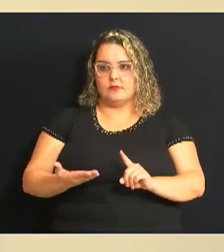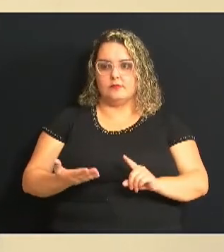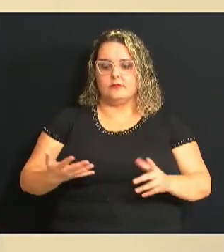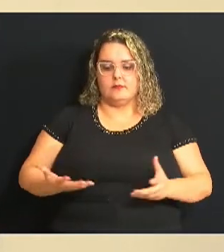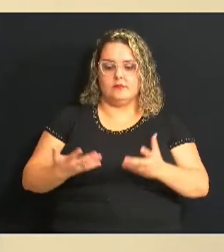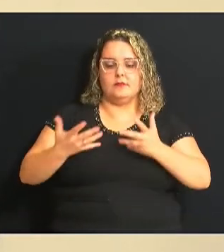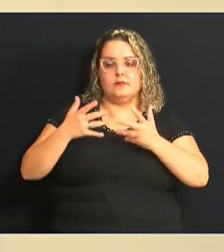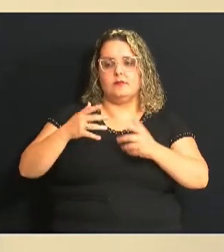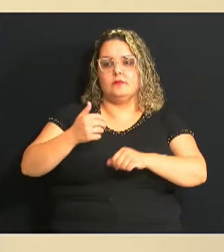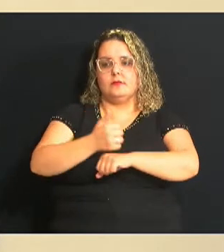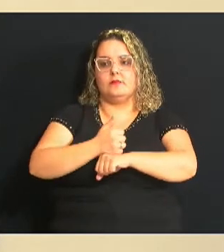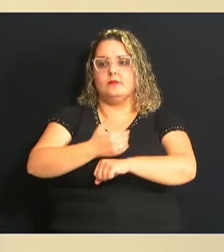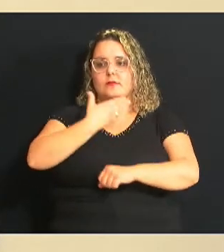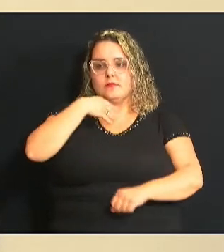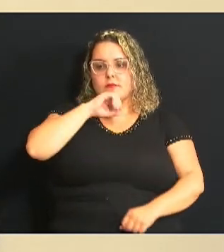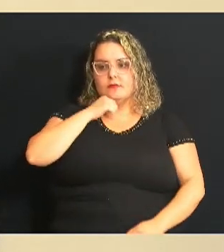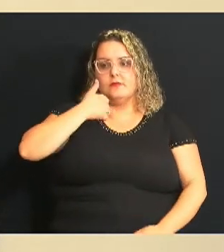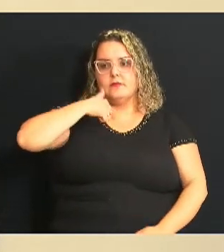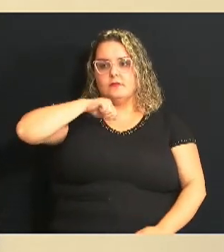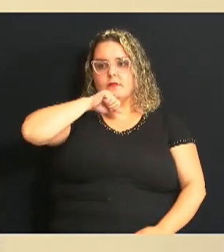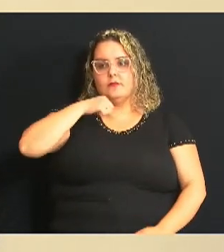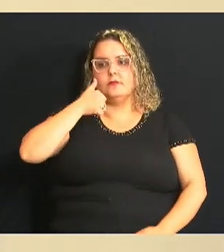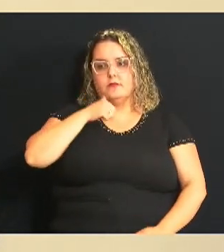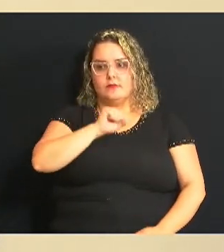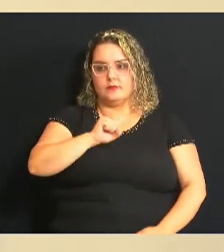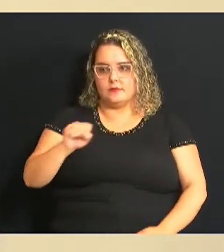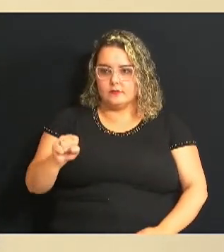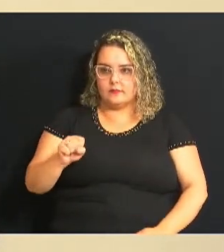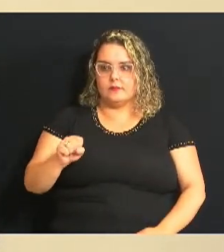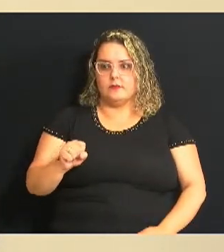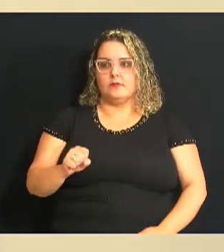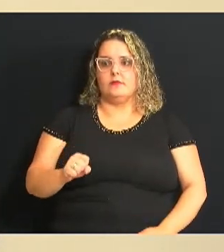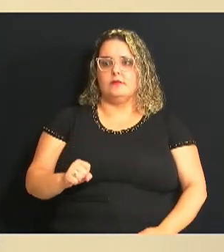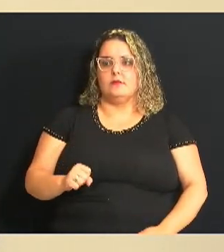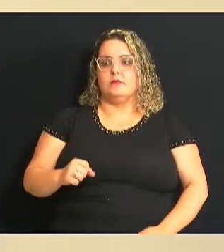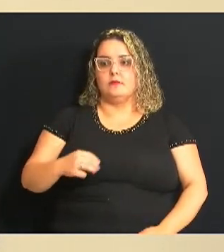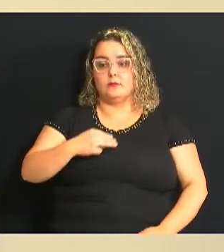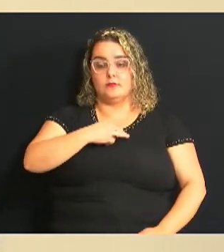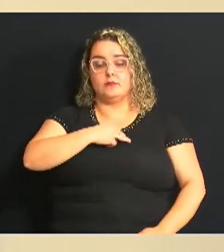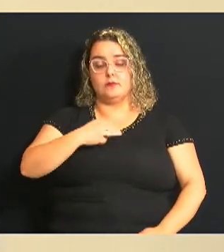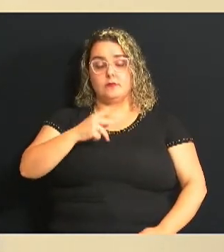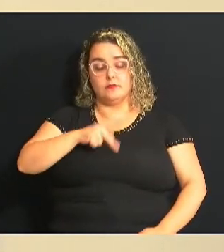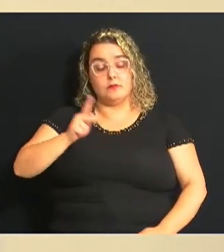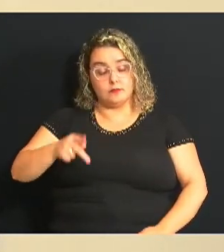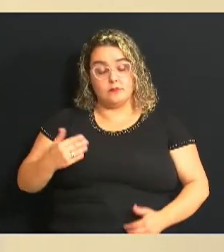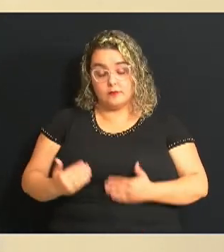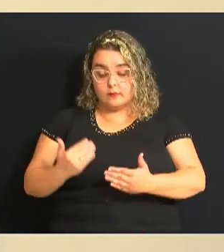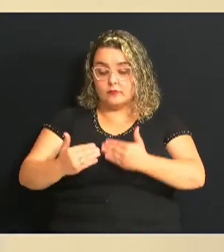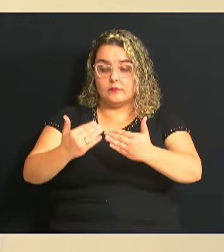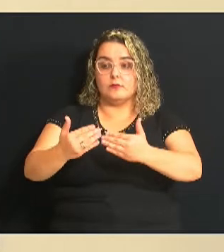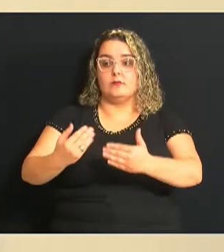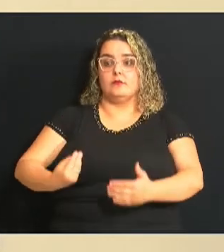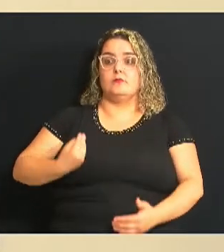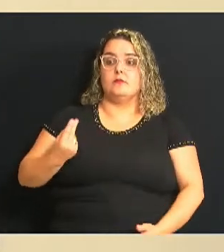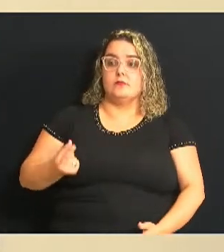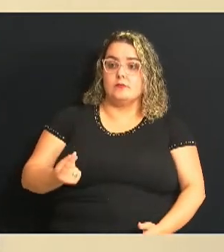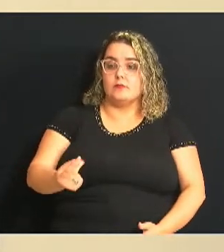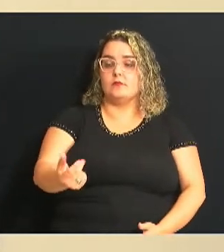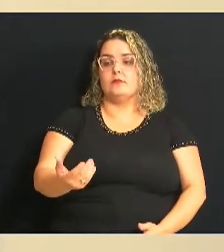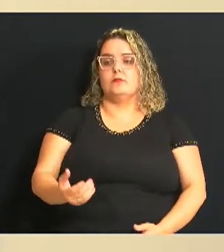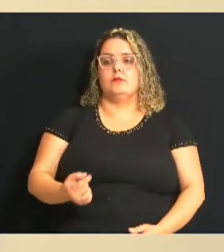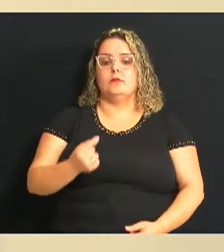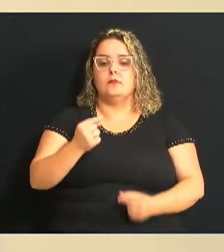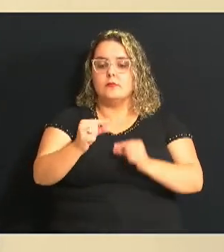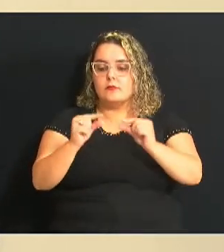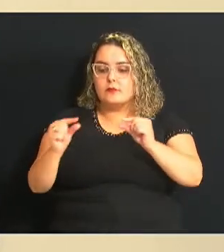meu pai, minha mãe, minha sogra, aqueles mestres que eu tive ao longo da vida e que cada um depositou um